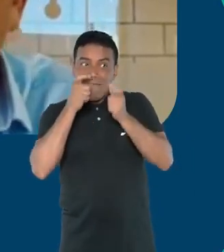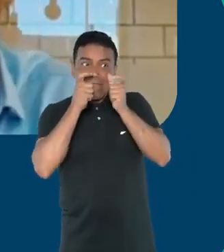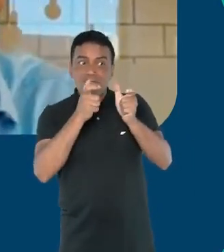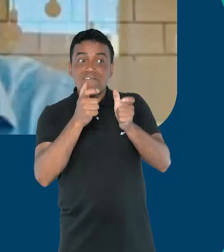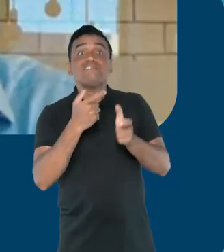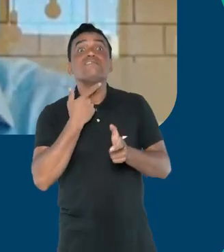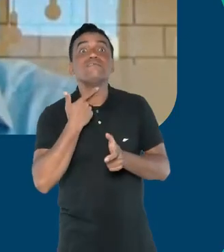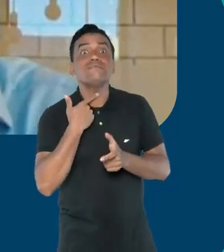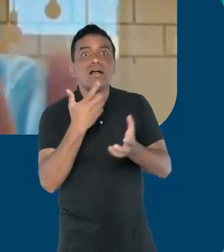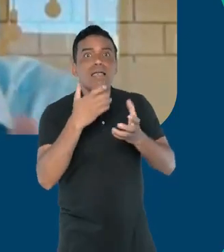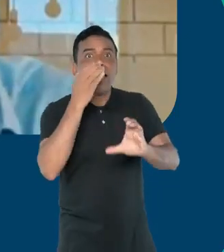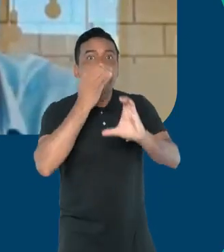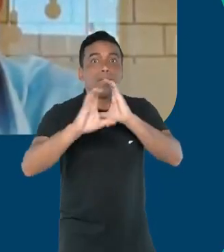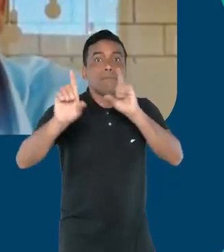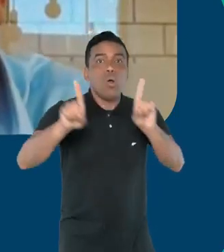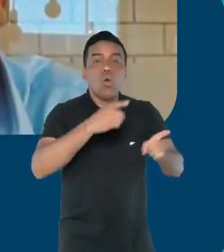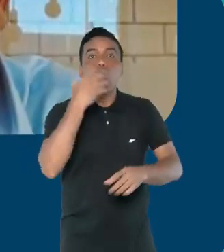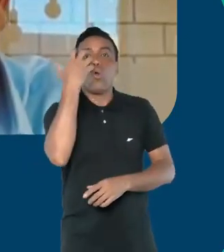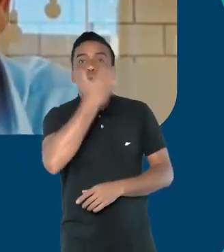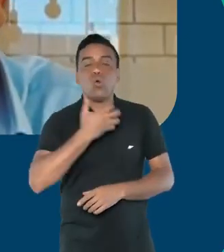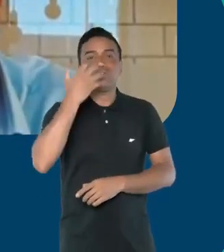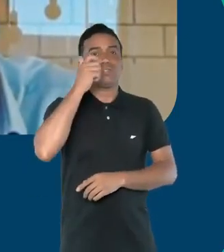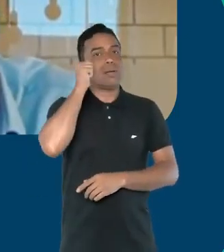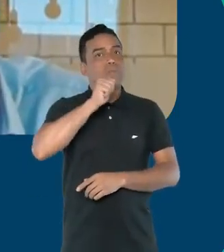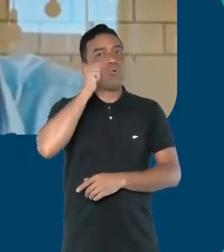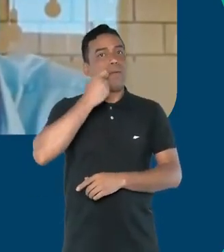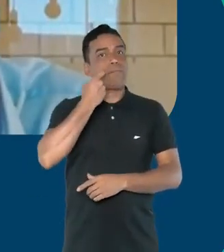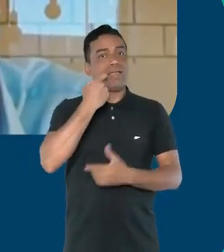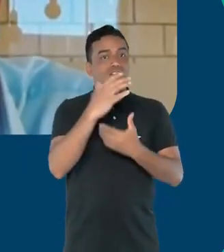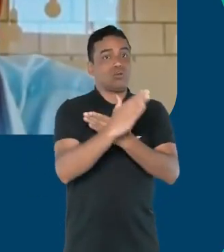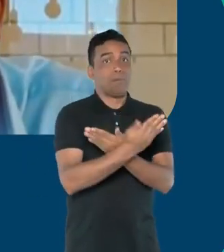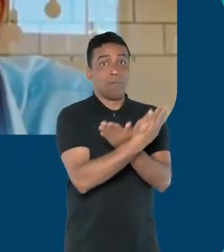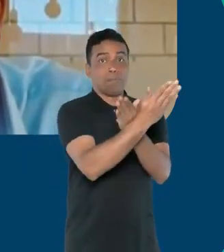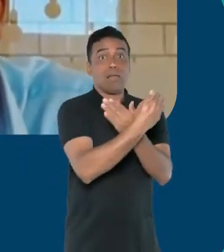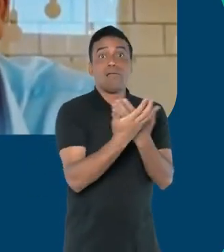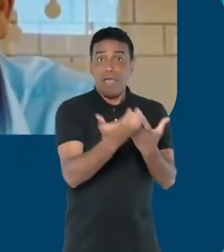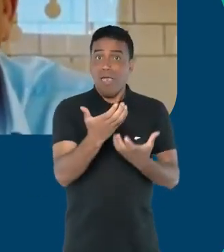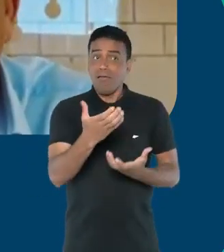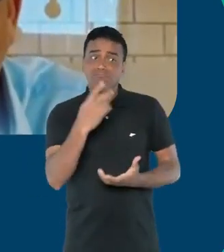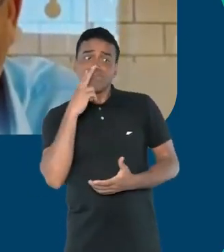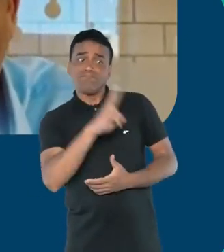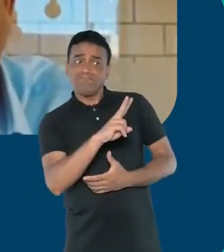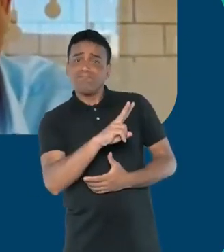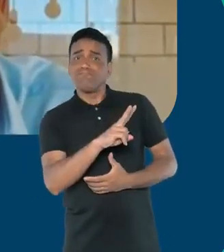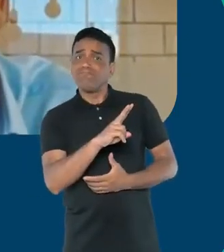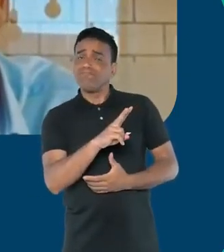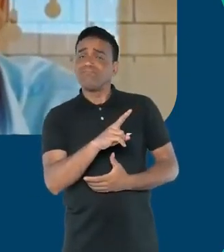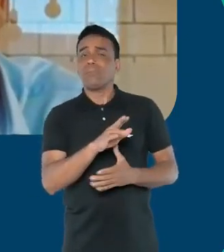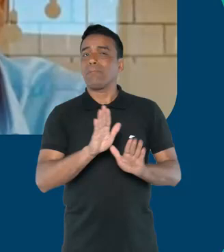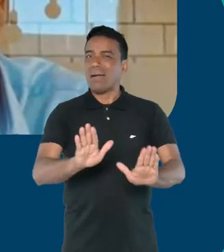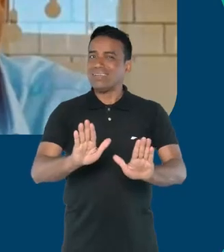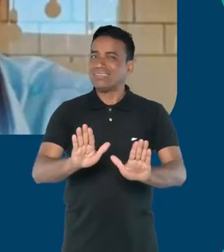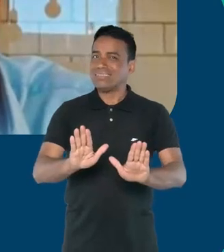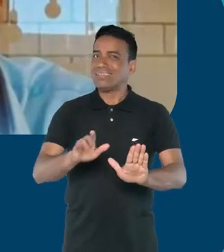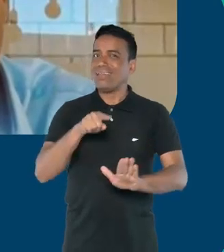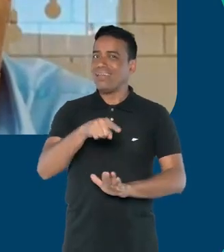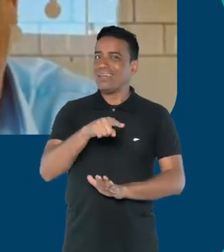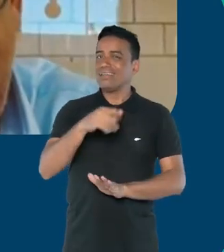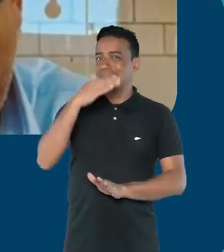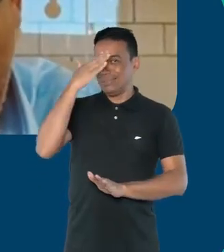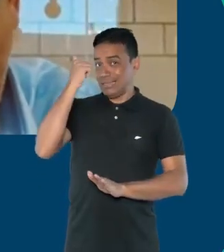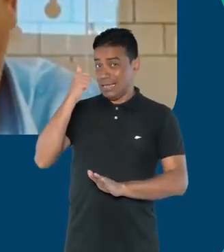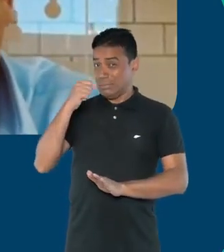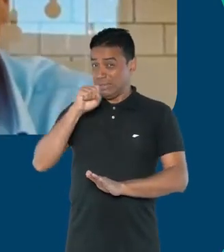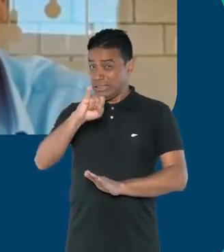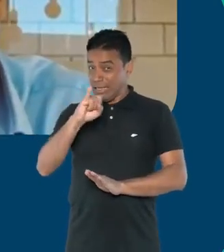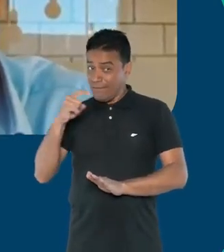a querer ouvir o raio do canto das sereias. Ele resolve que ele quer ouvir, mas ele sabe que se ele